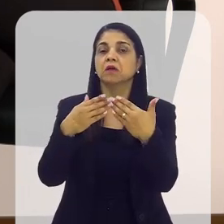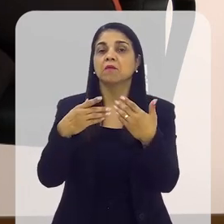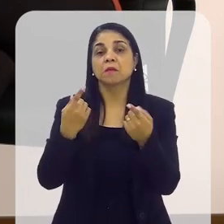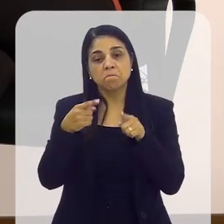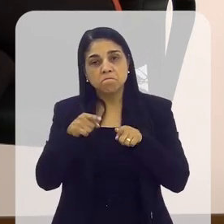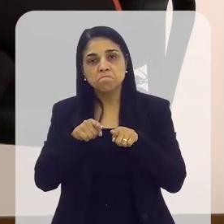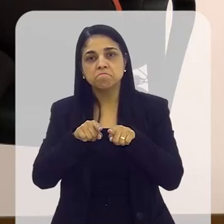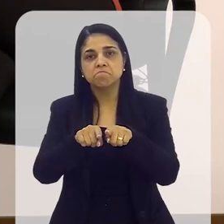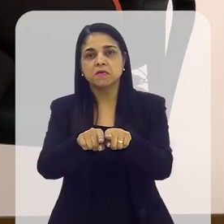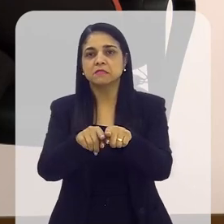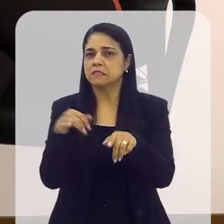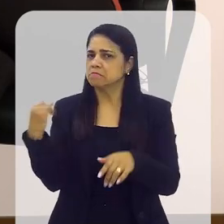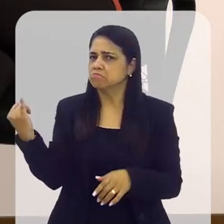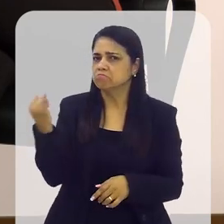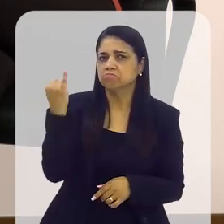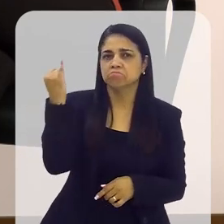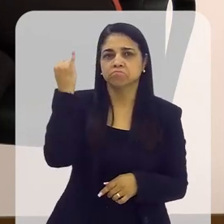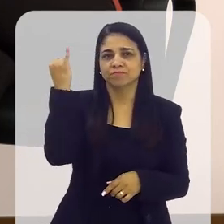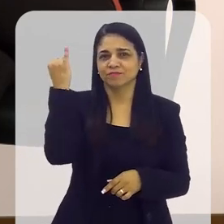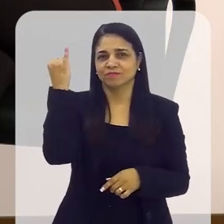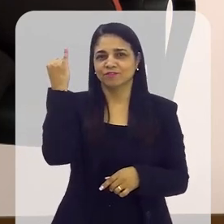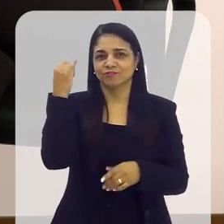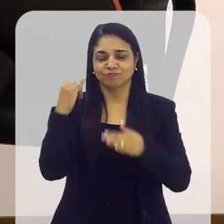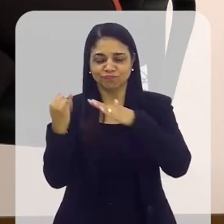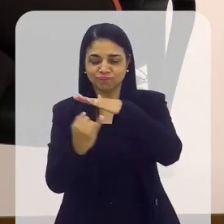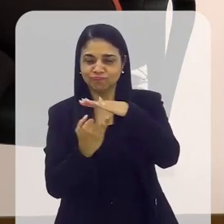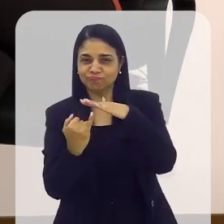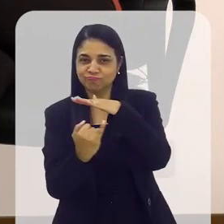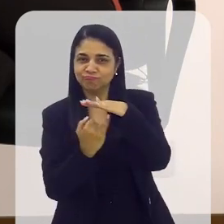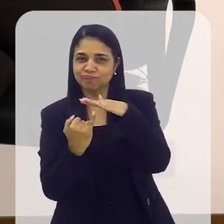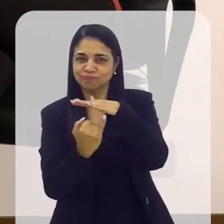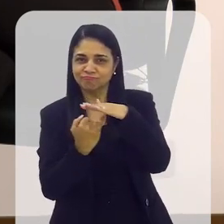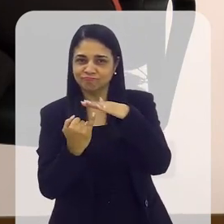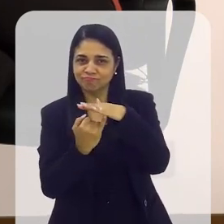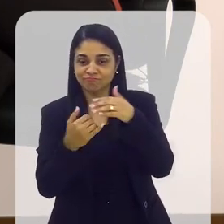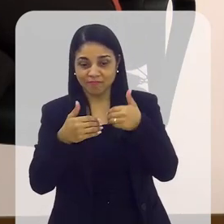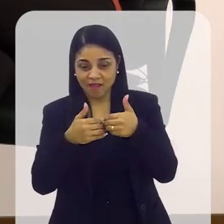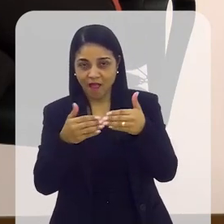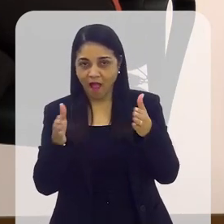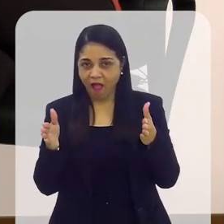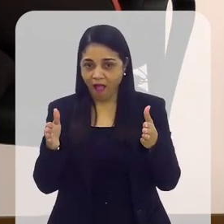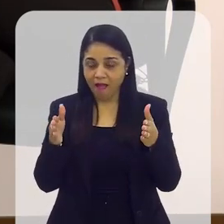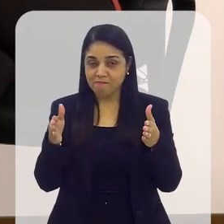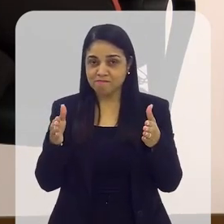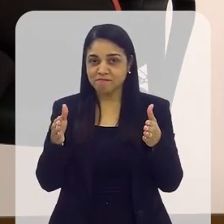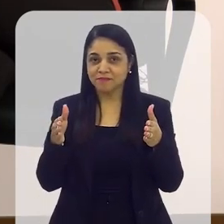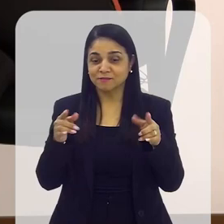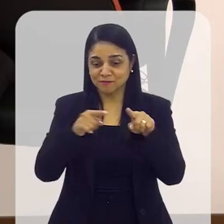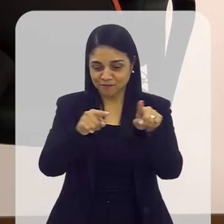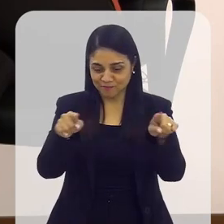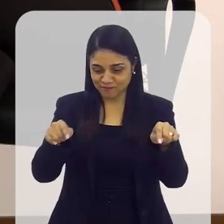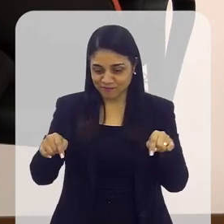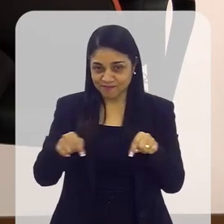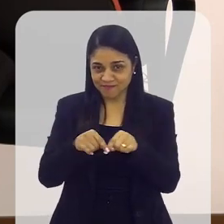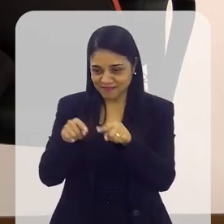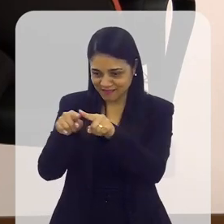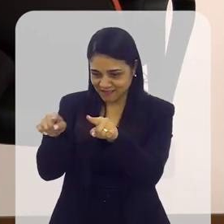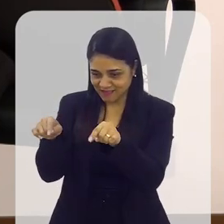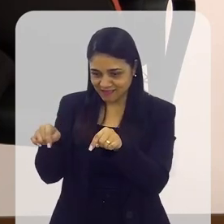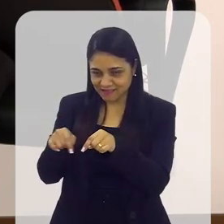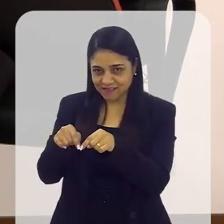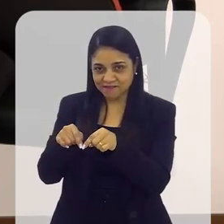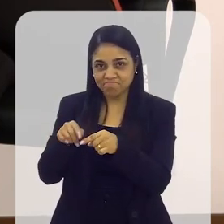a gente consegue ter parcerias relevantes com instituições que abrem as portas dos seus espaços,